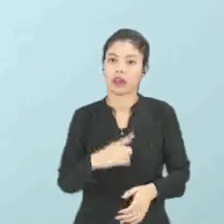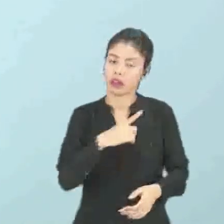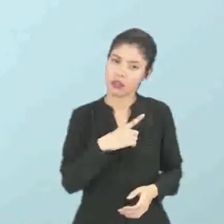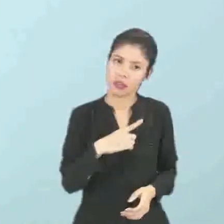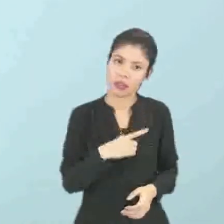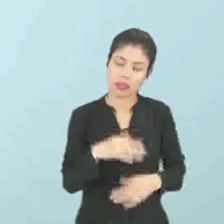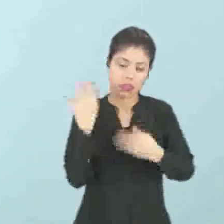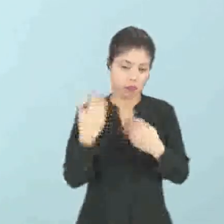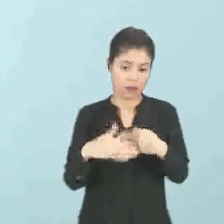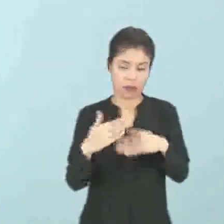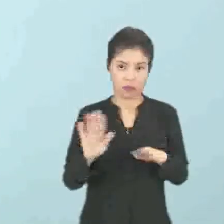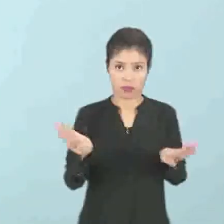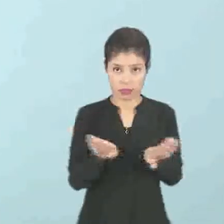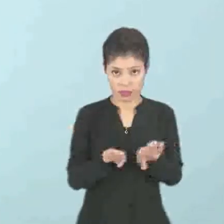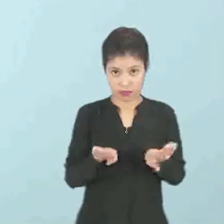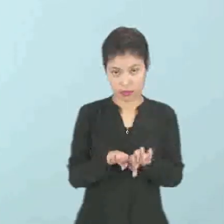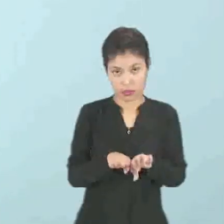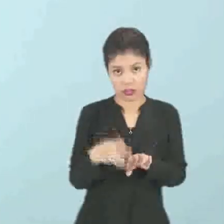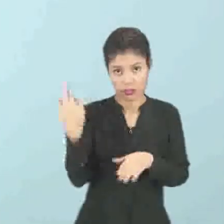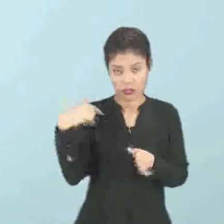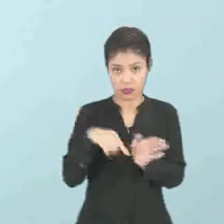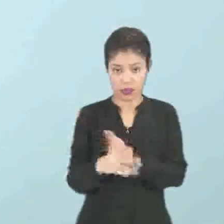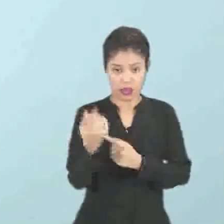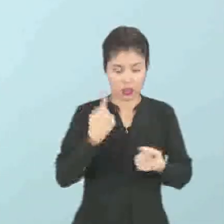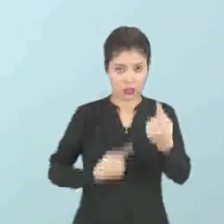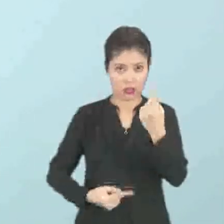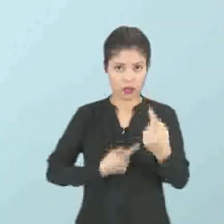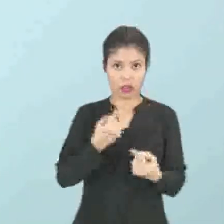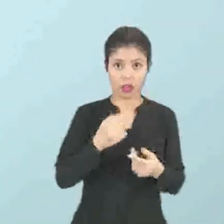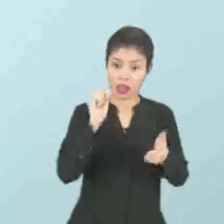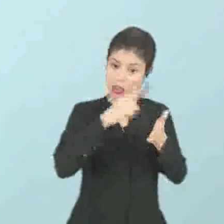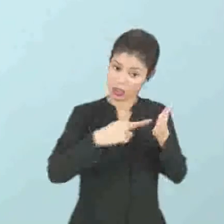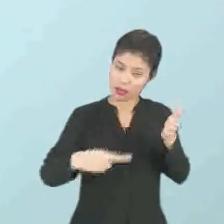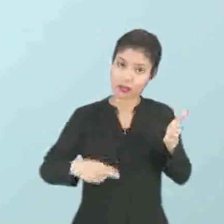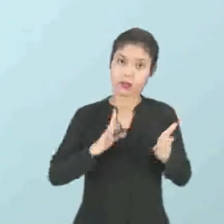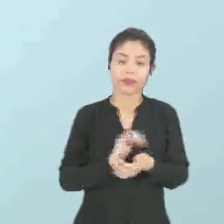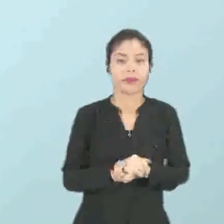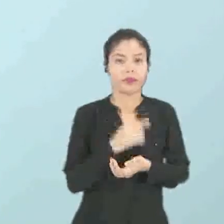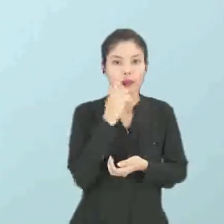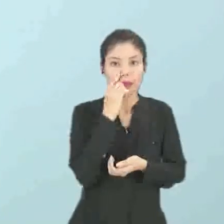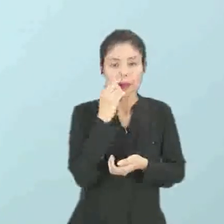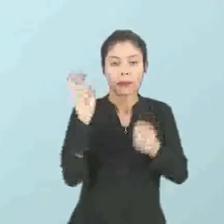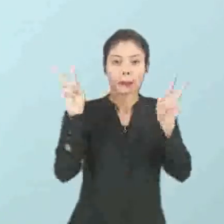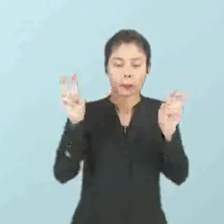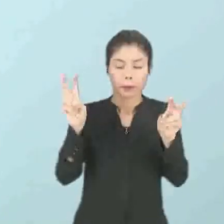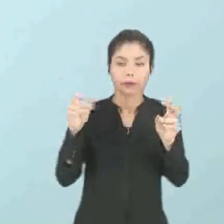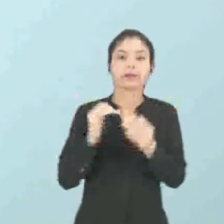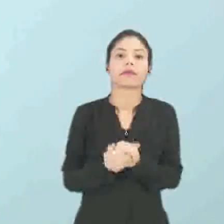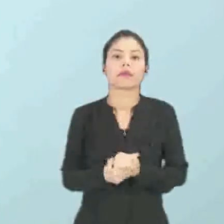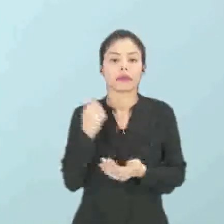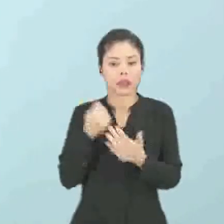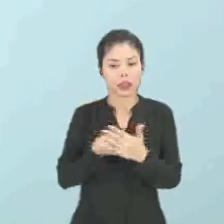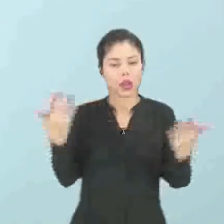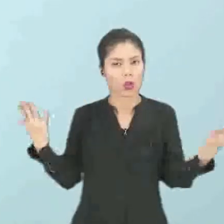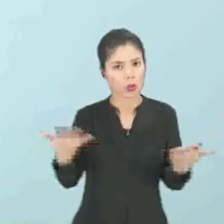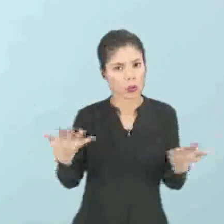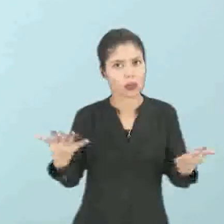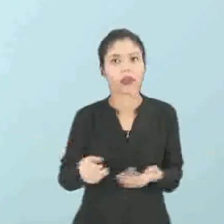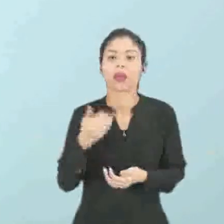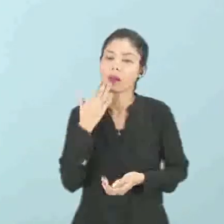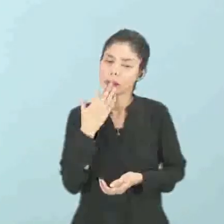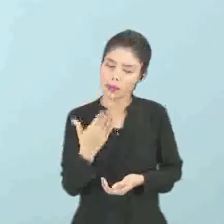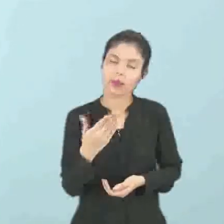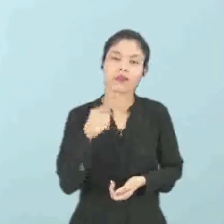prova de vocês, como também uma questão relacionada à redação. Então, são assuntos que estão sendo bem atuais. Peço que